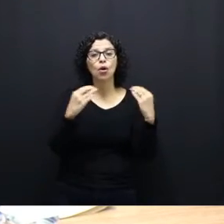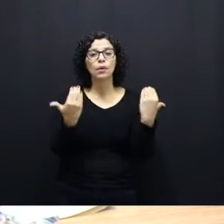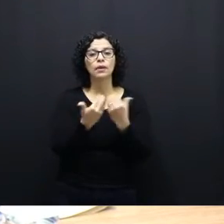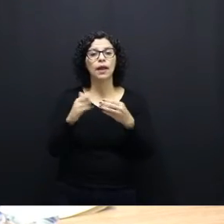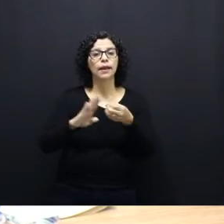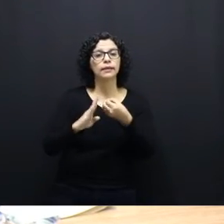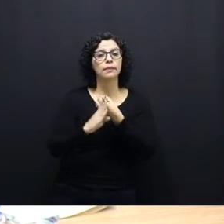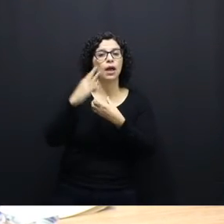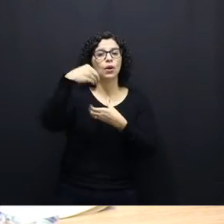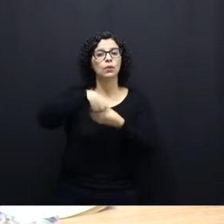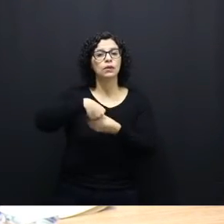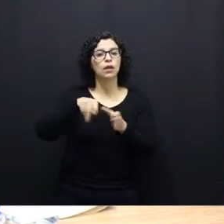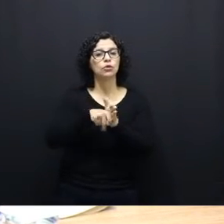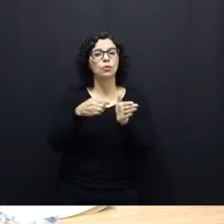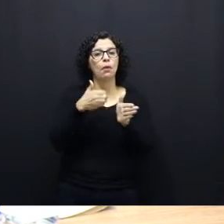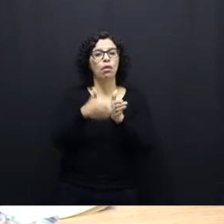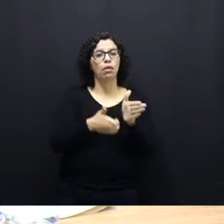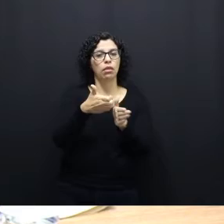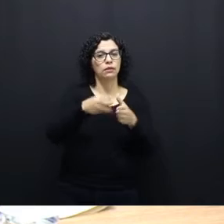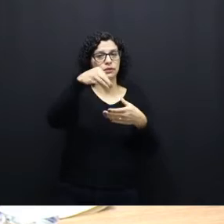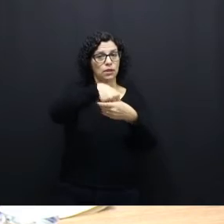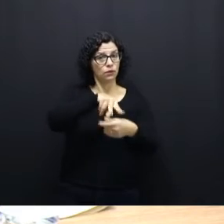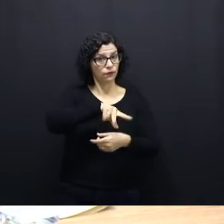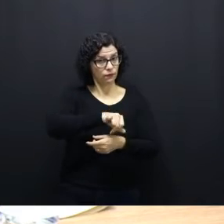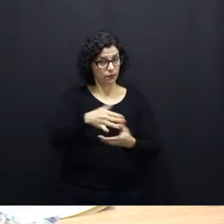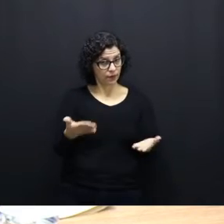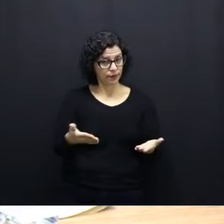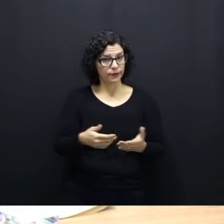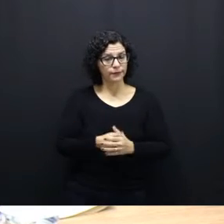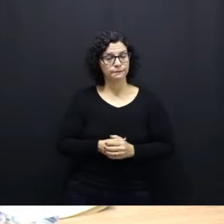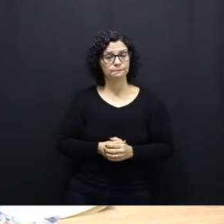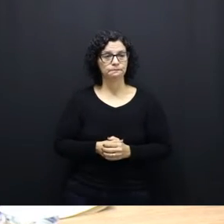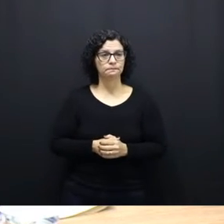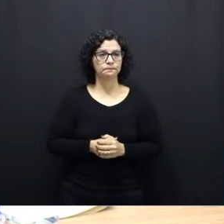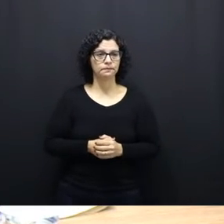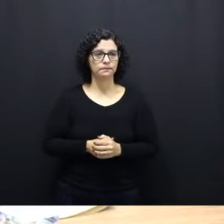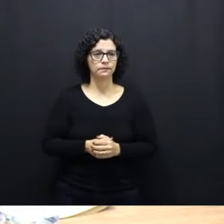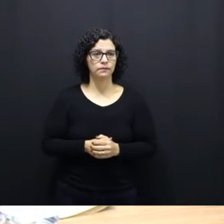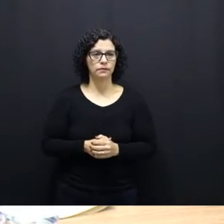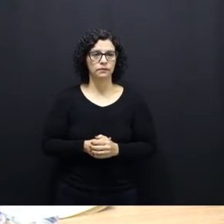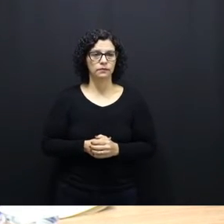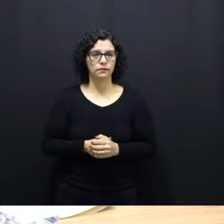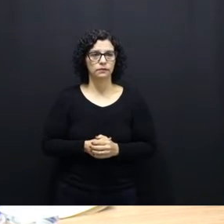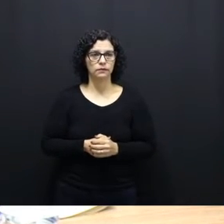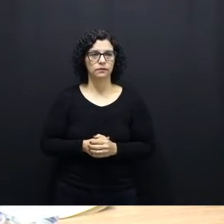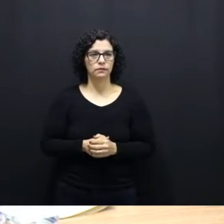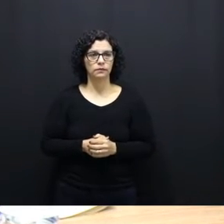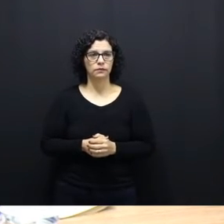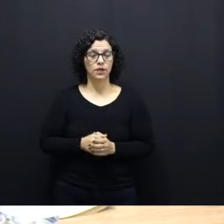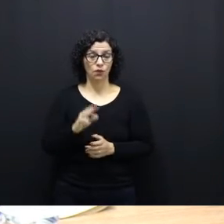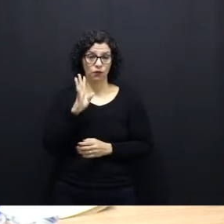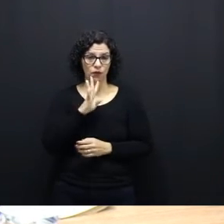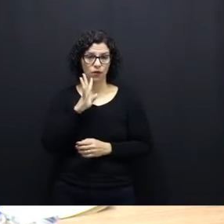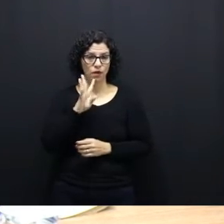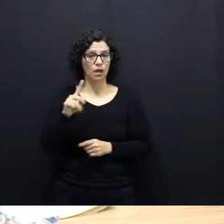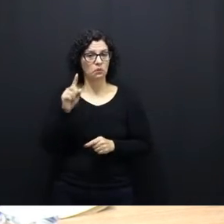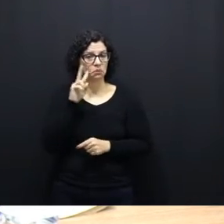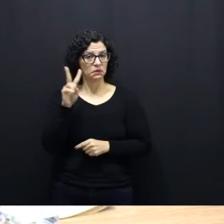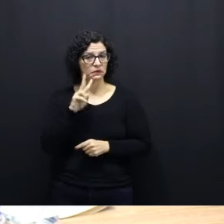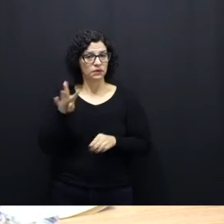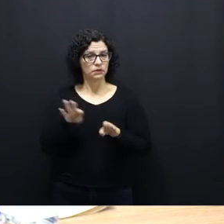que vão ser impactados né então mas foi muito legal foi